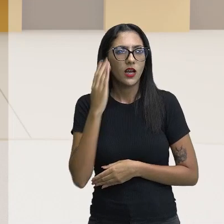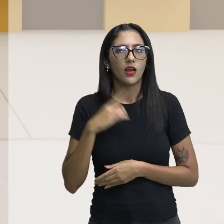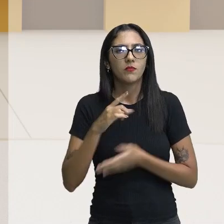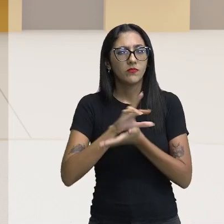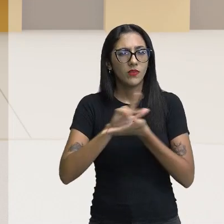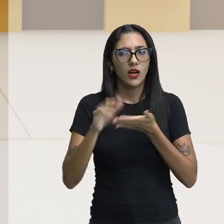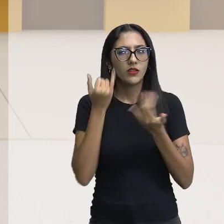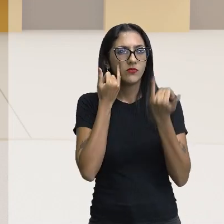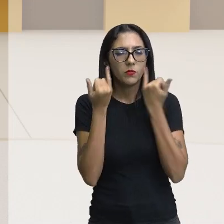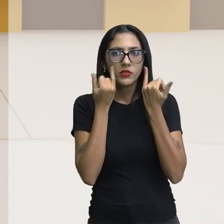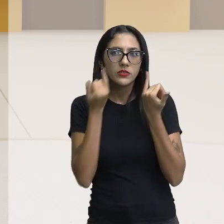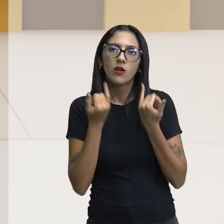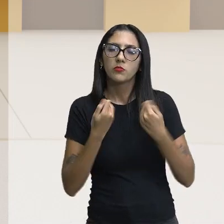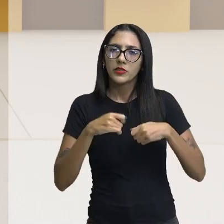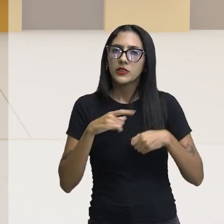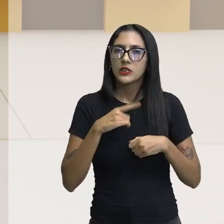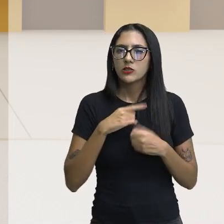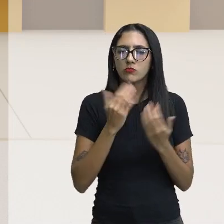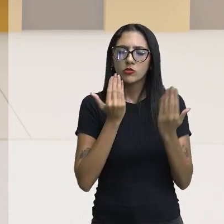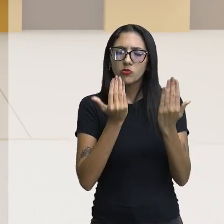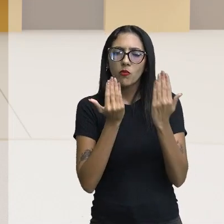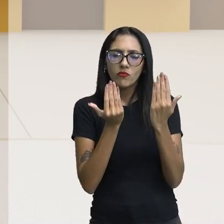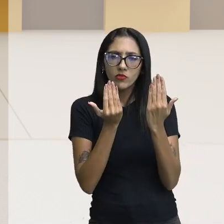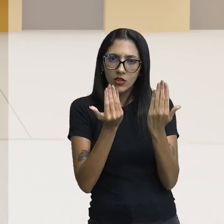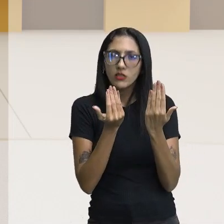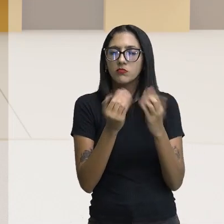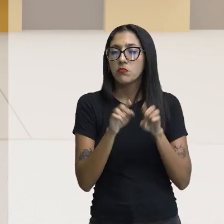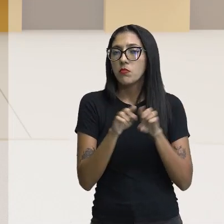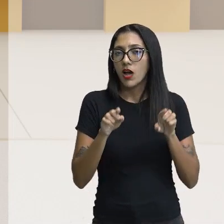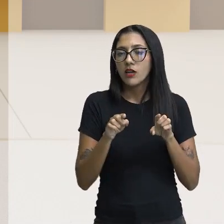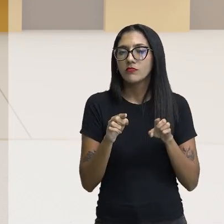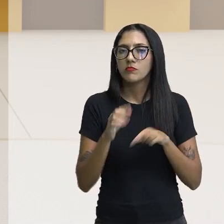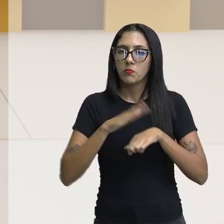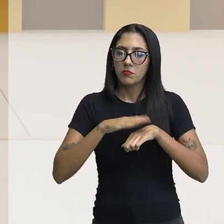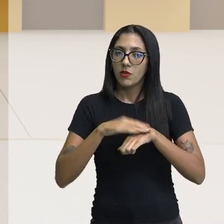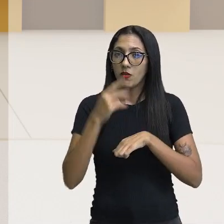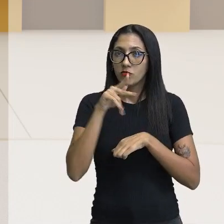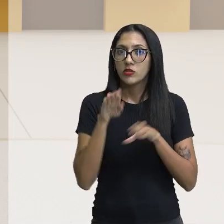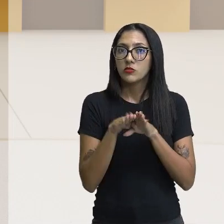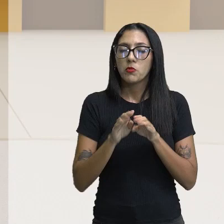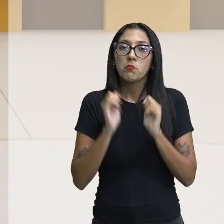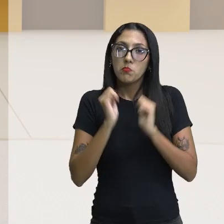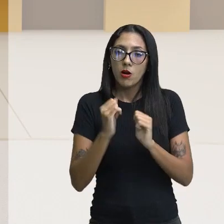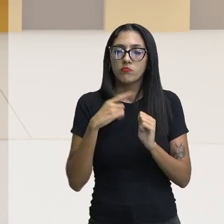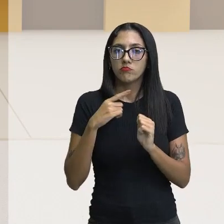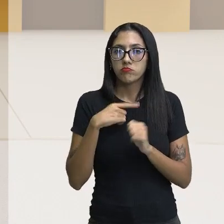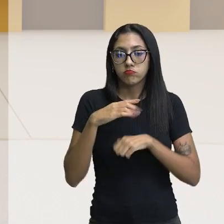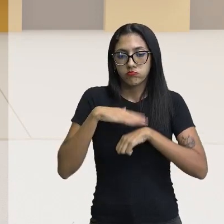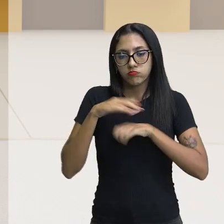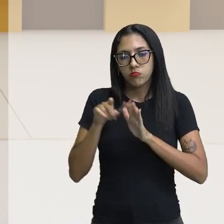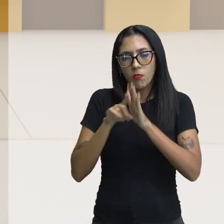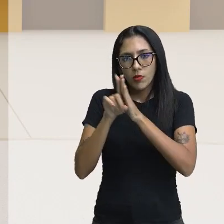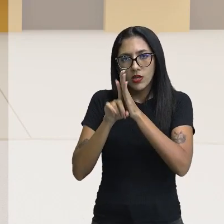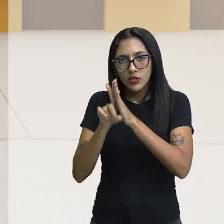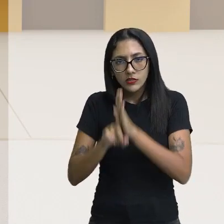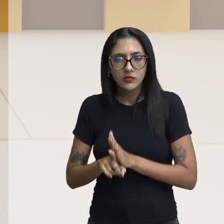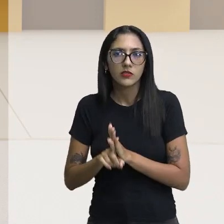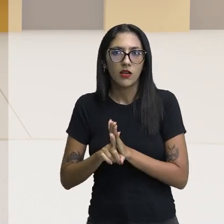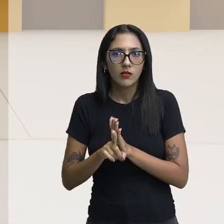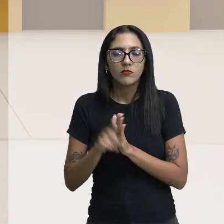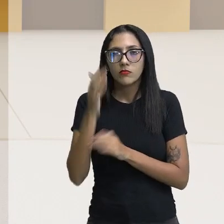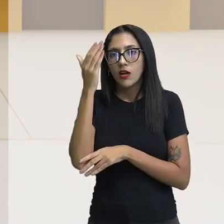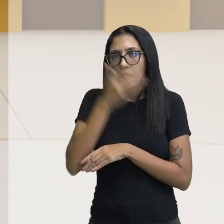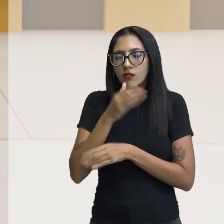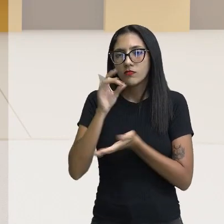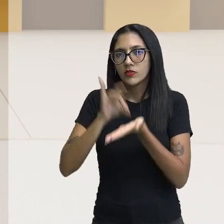é confiável, mas aí você também pode buscar na própria internet ali o que é confiável. Você vai